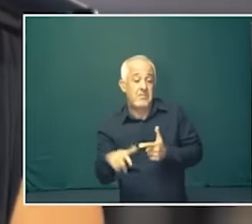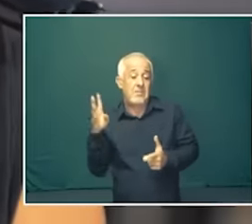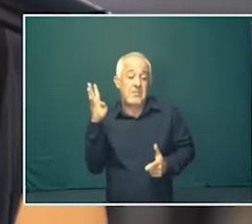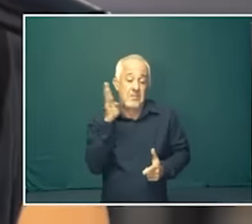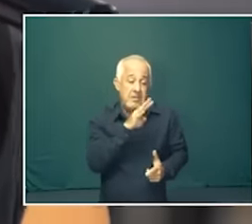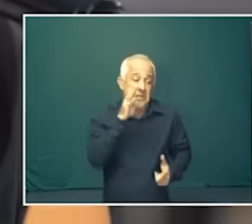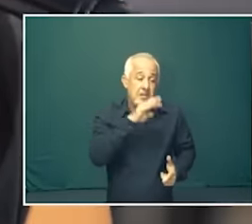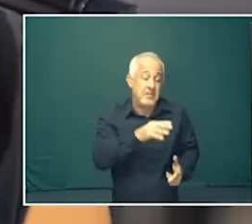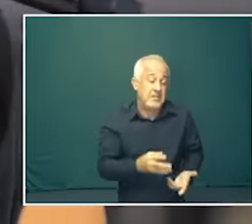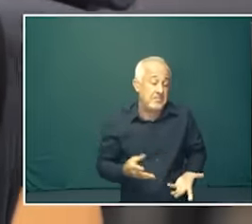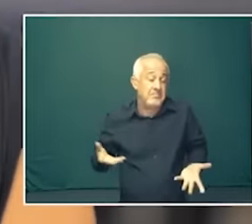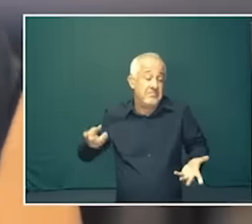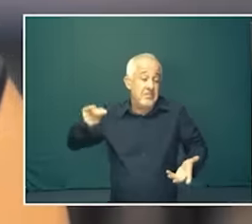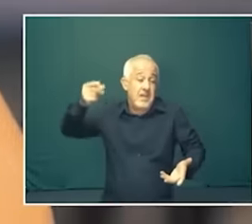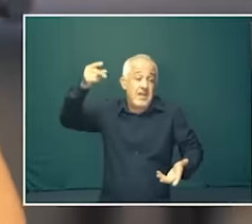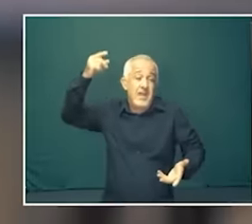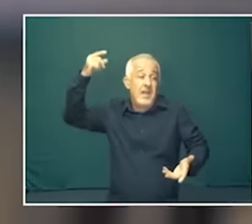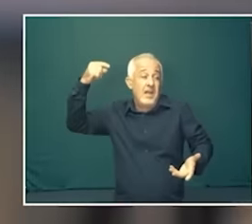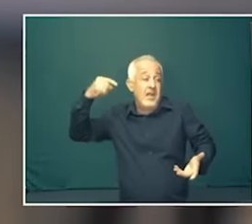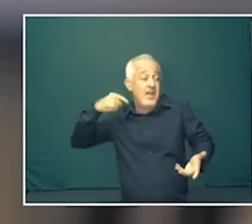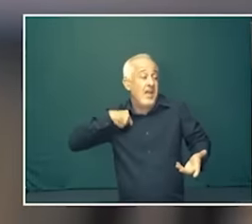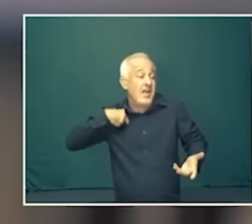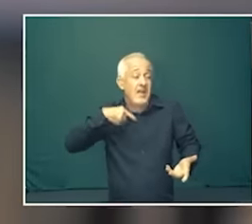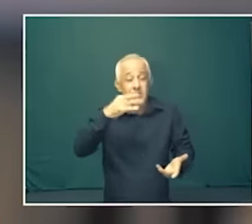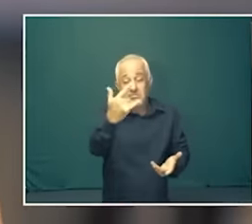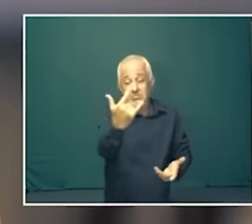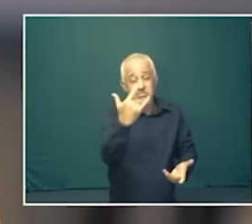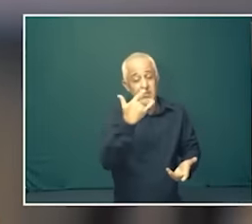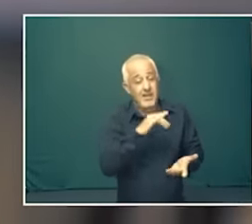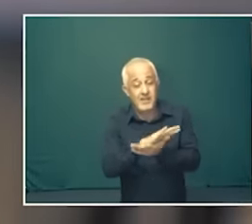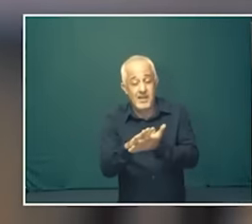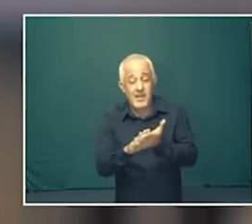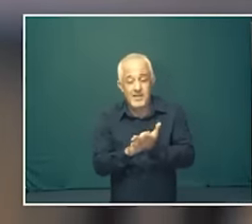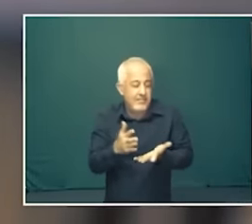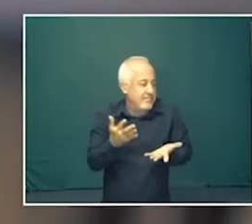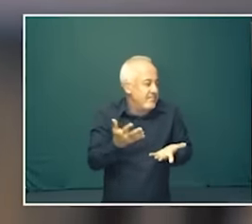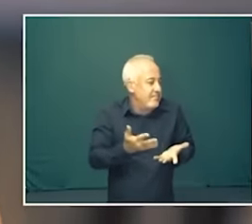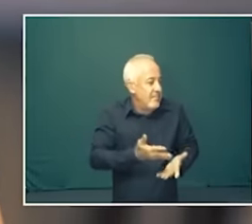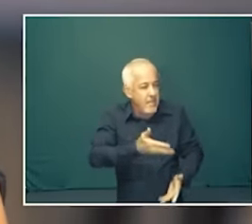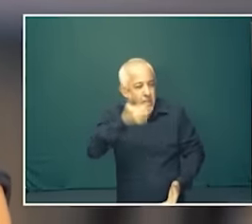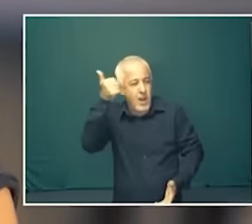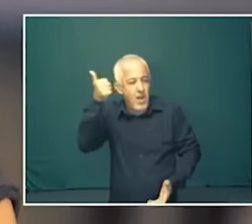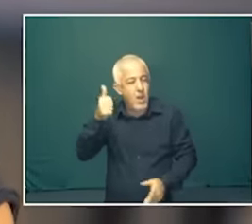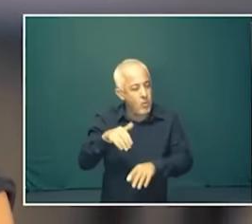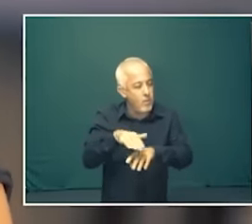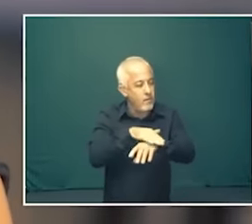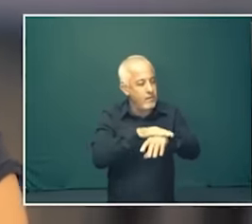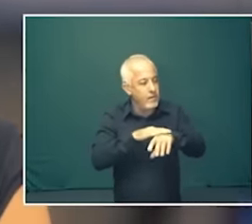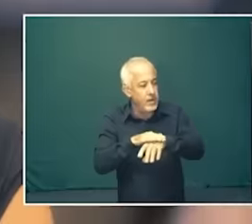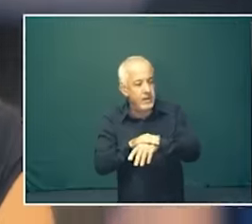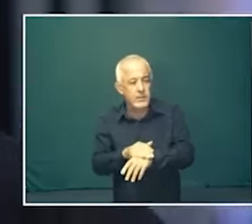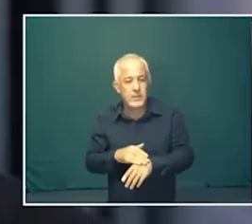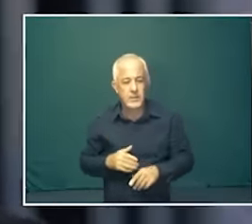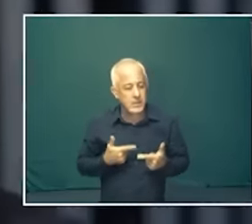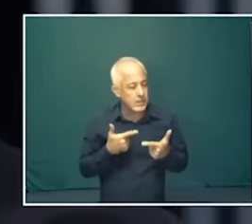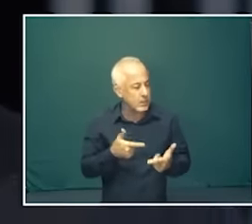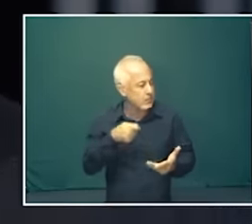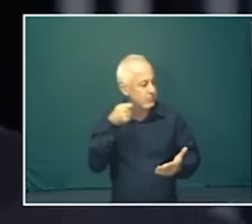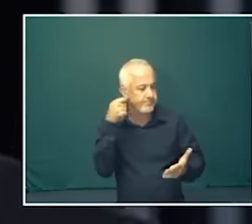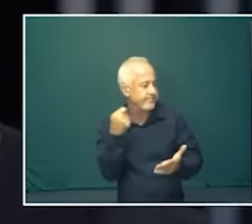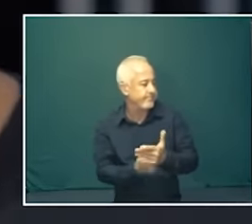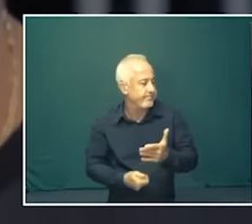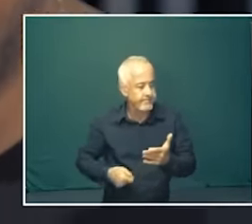ser o seu amor. E é melhor parar e conversar. Não vamos insistir mais nesse